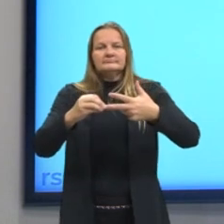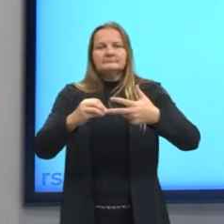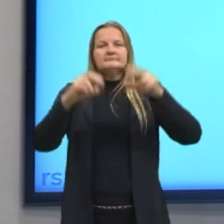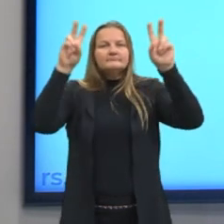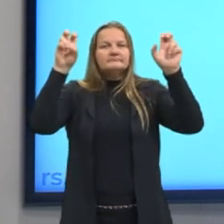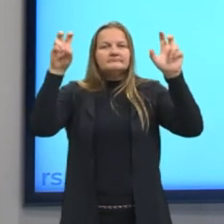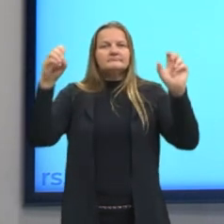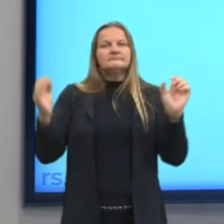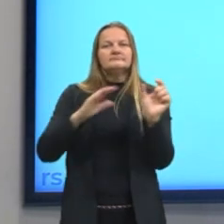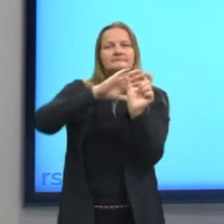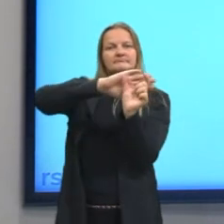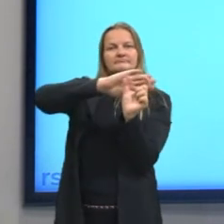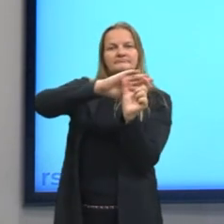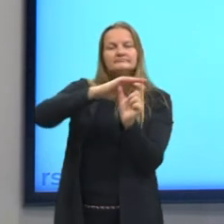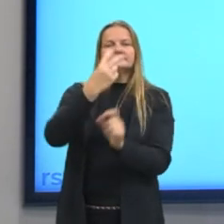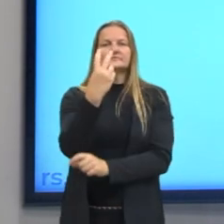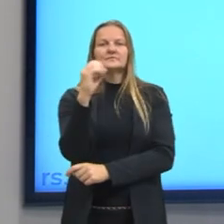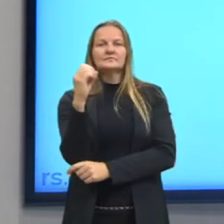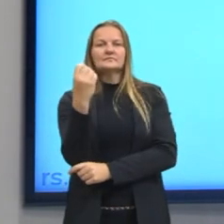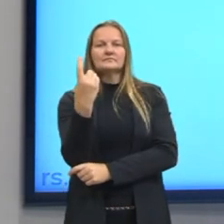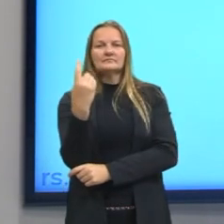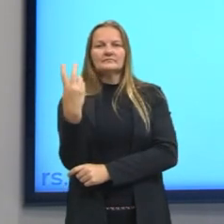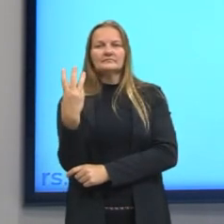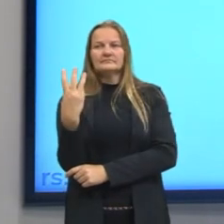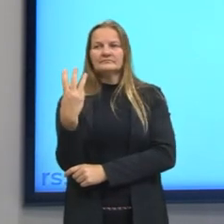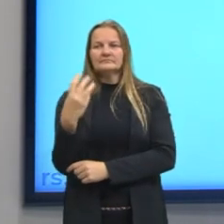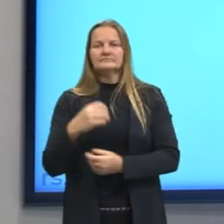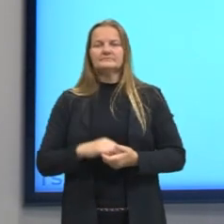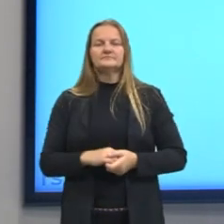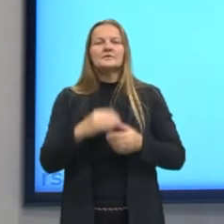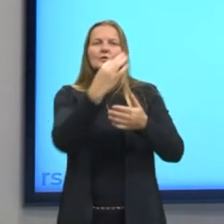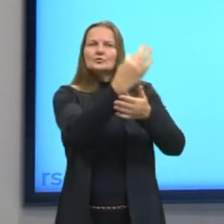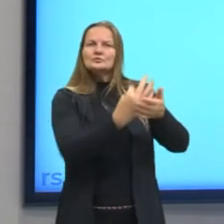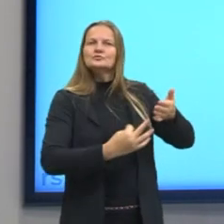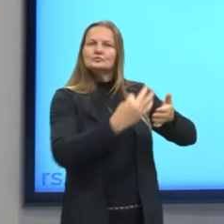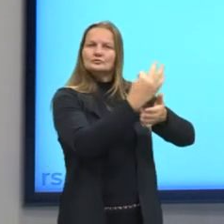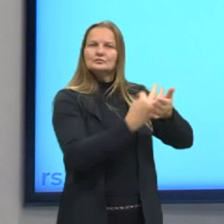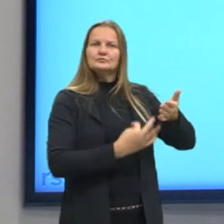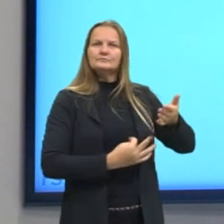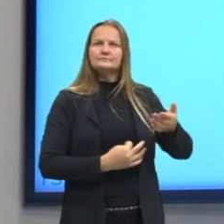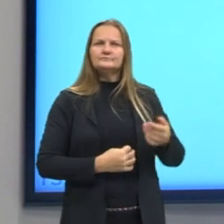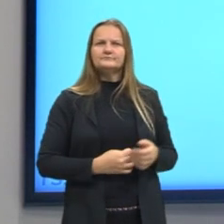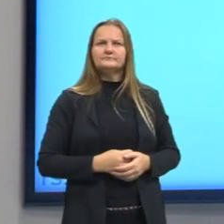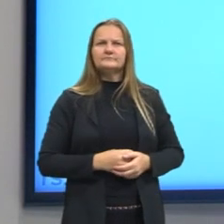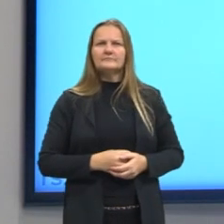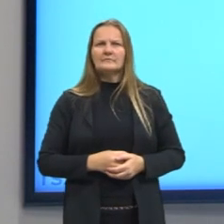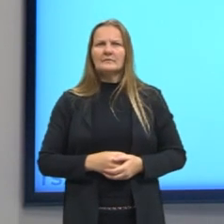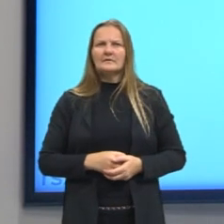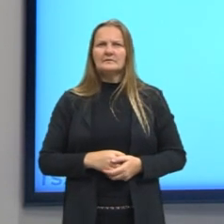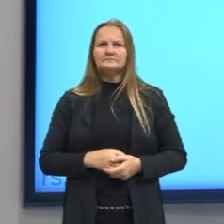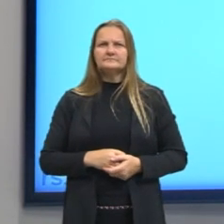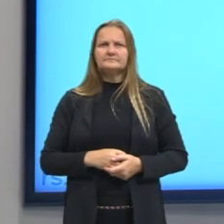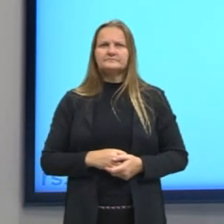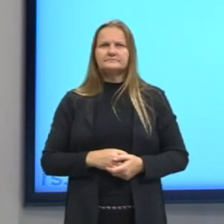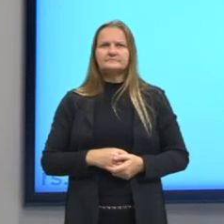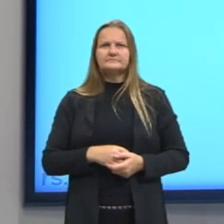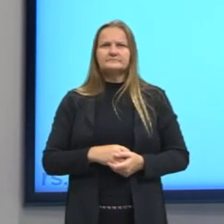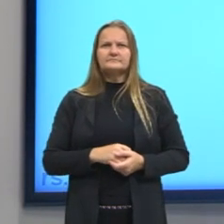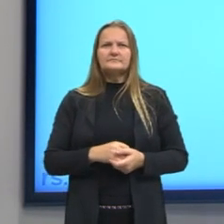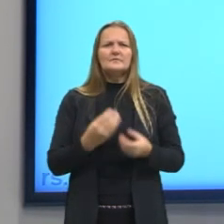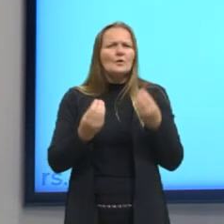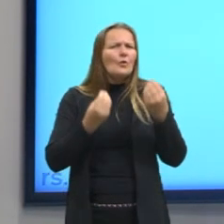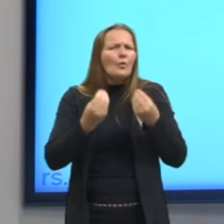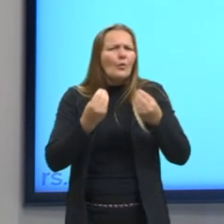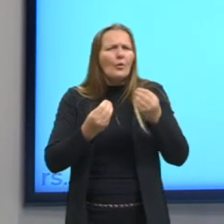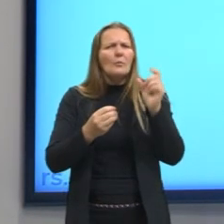fala sobre elipse ano 2013 Olha o nosso texto gripado penso entre espirros em como a palavra